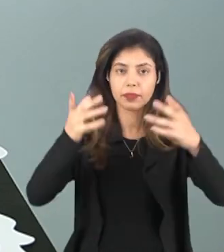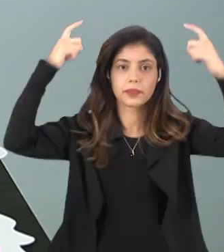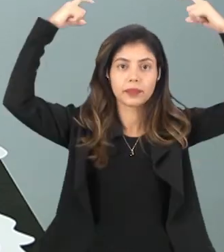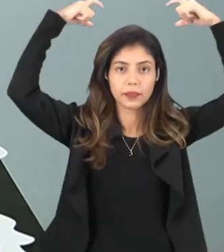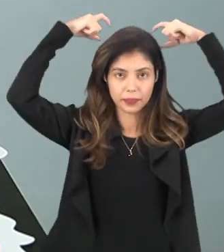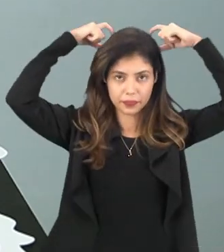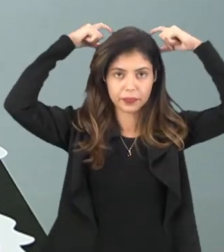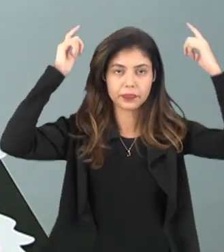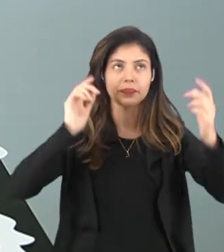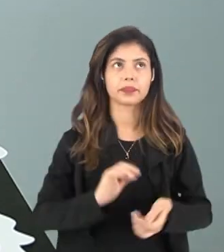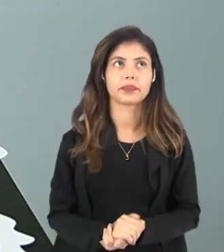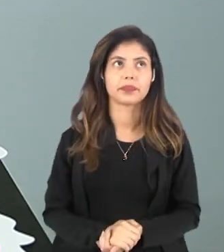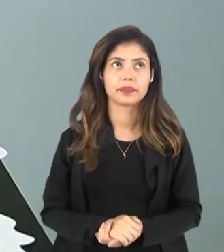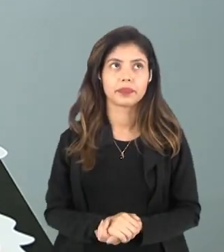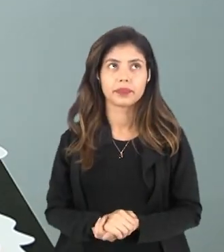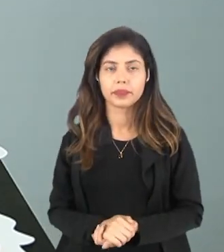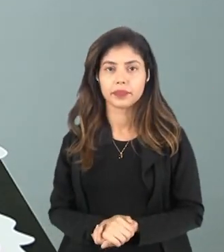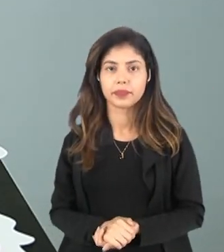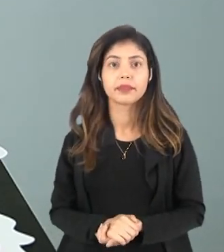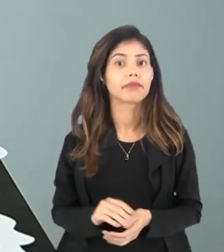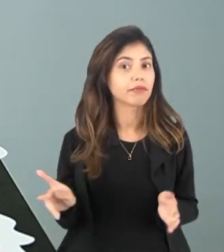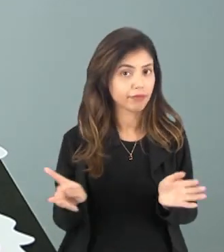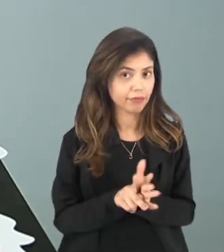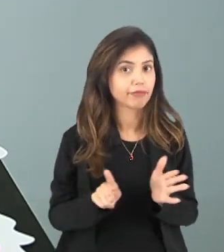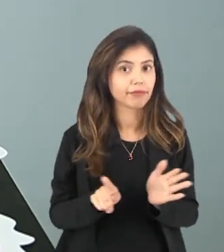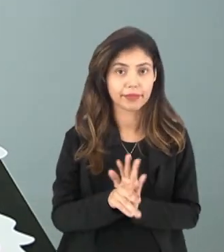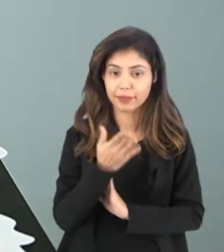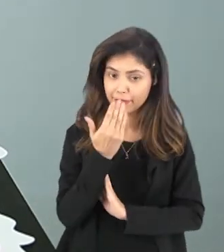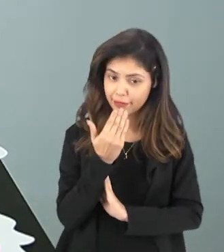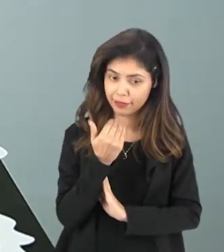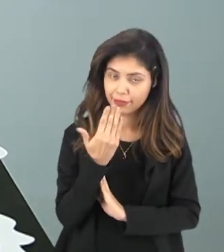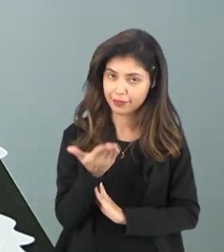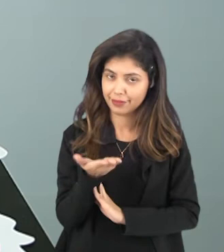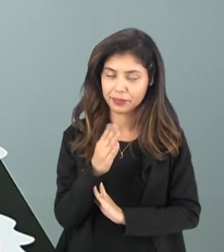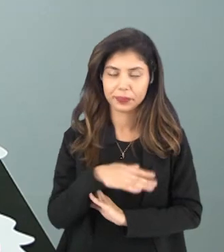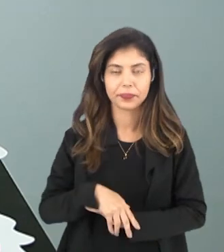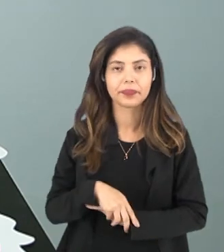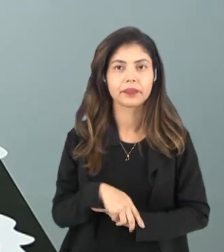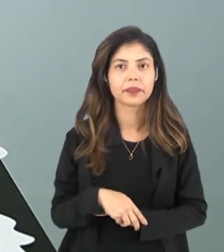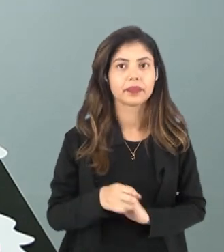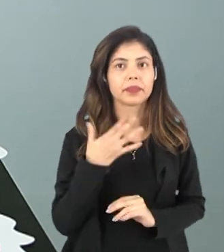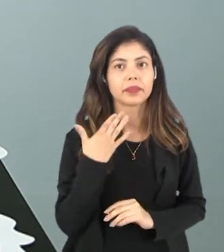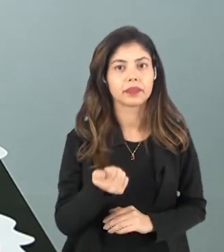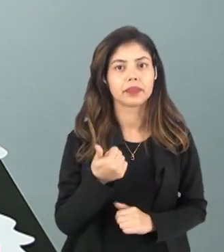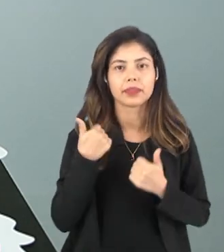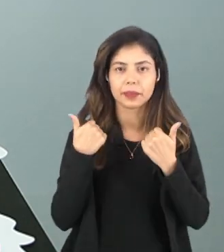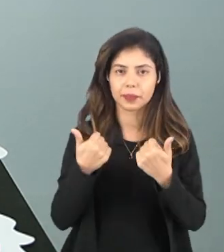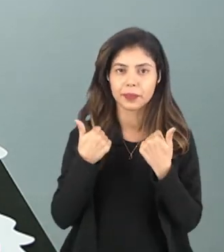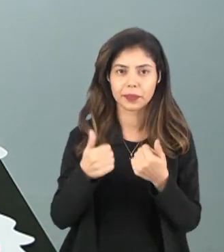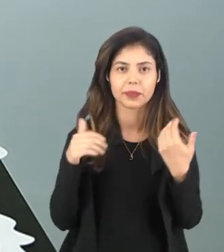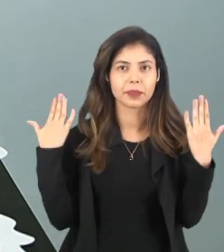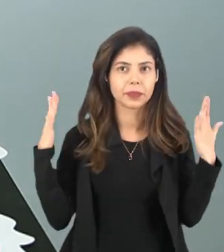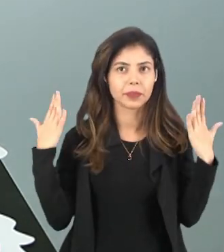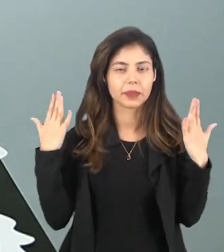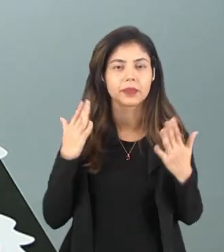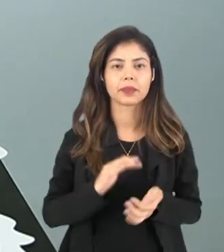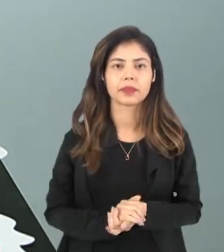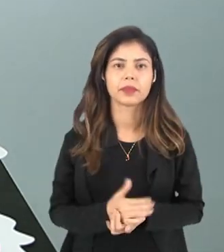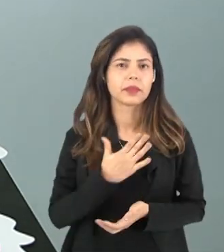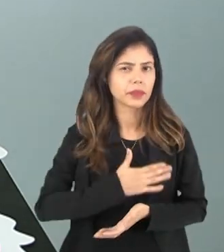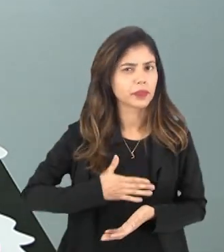o urso ela é a dona dessa ação aqui muito bem Crianças